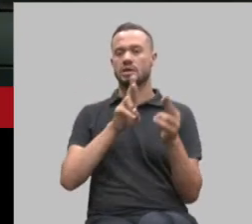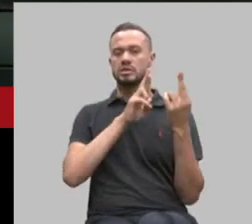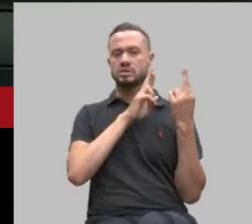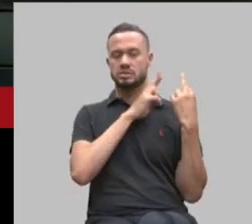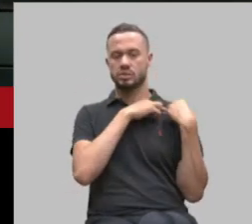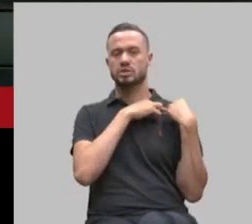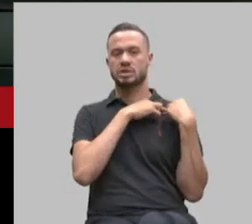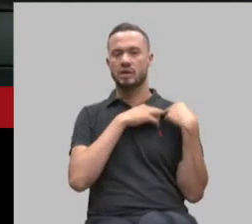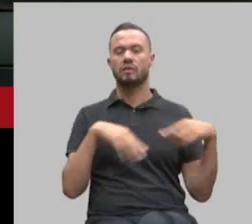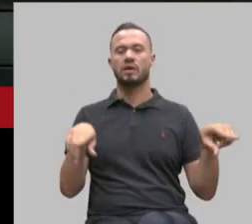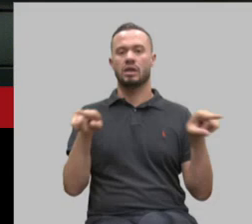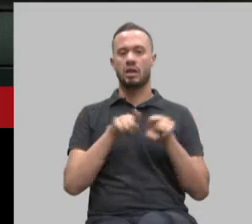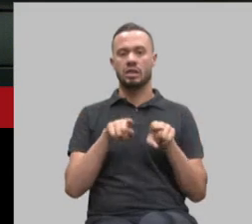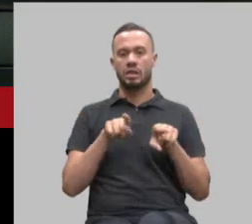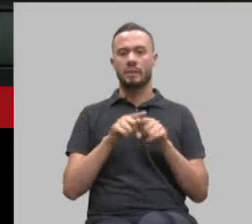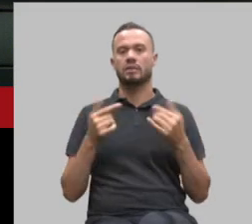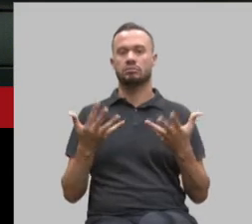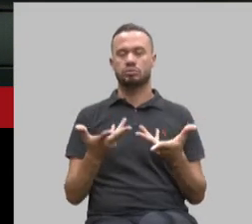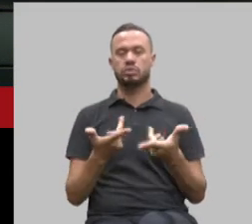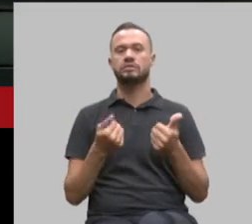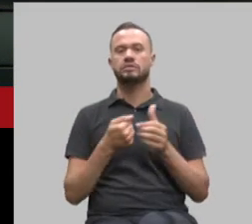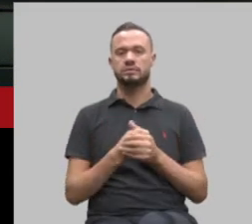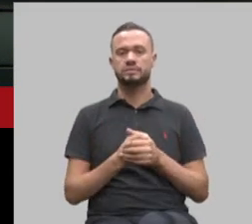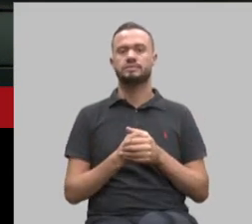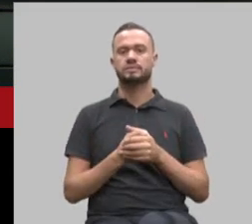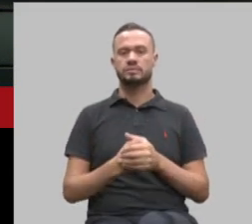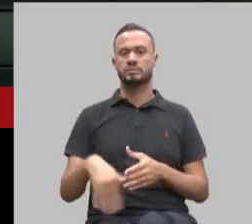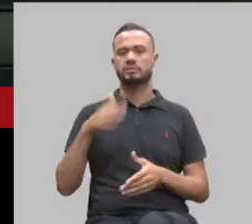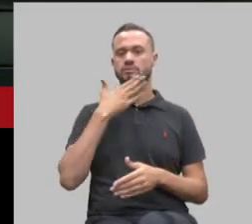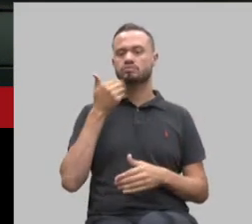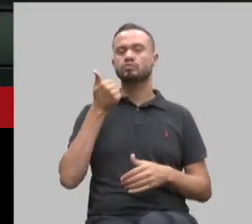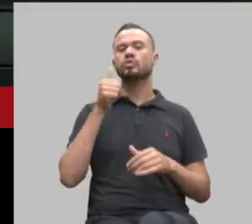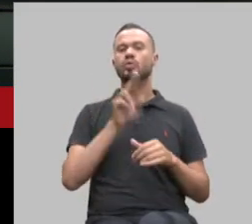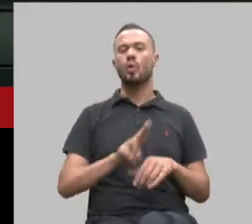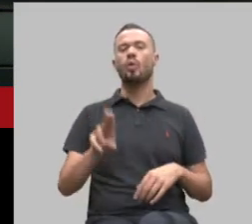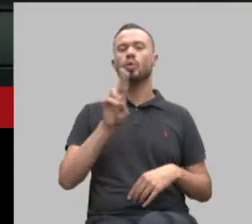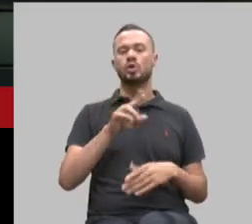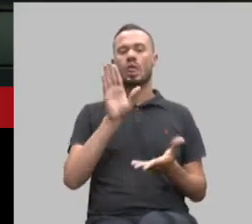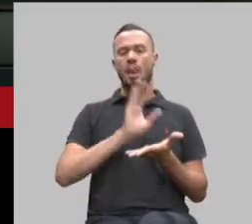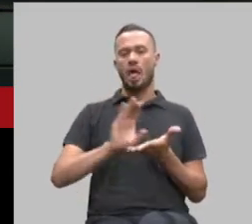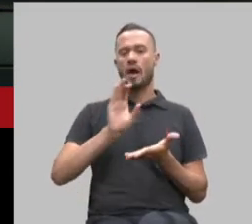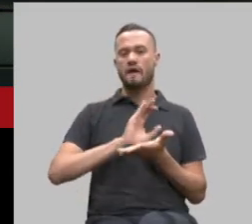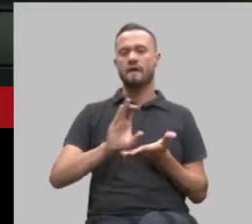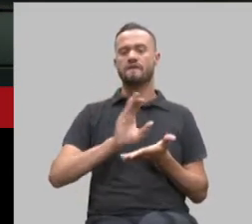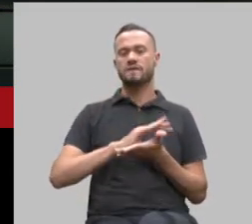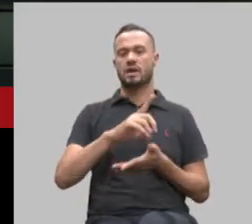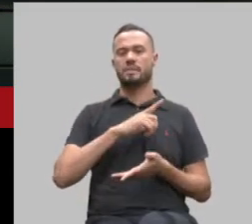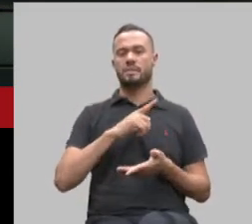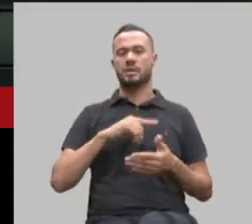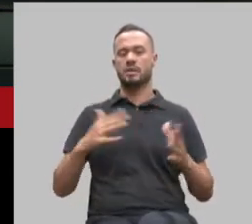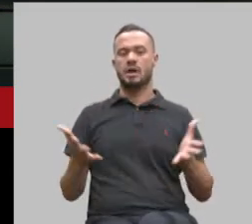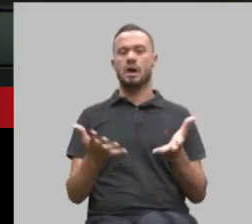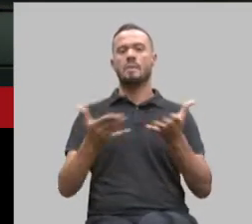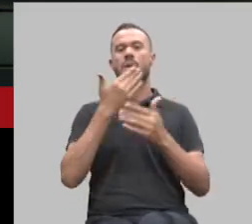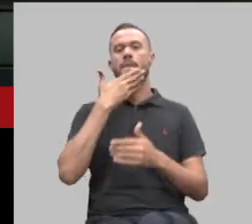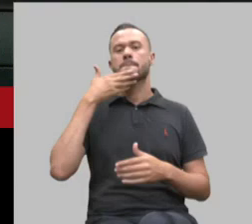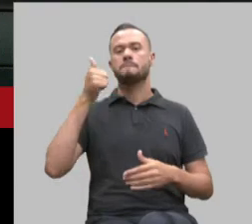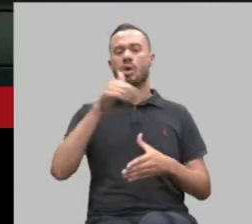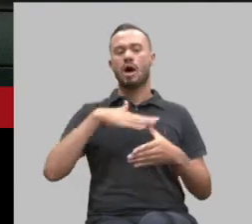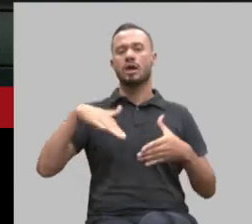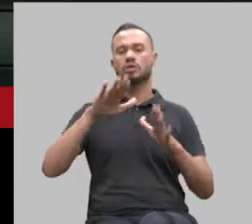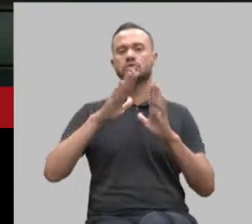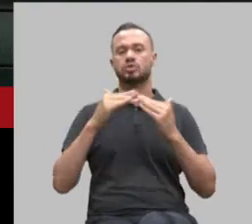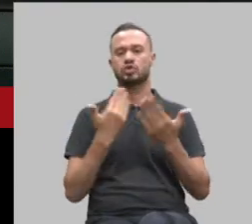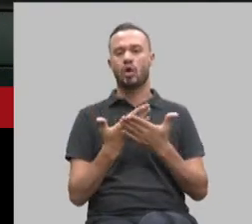devidamente qualificada melhorando o uso das verbas recebidas com a finalidade de promover melhorias nos ambientes